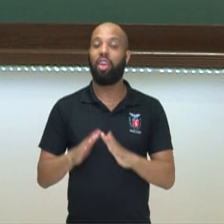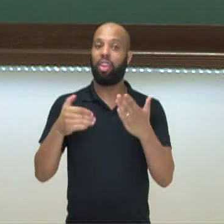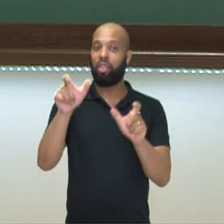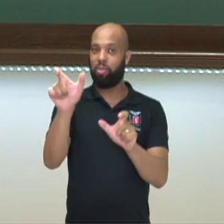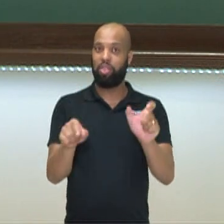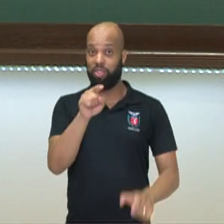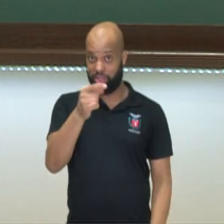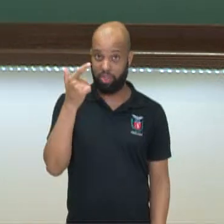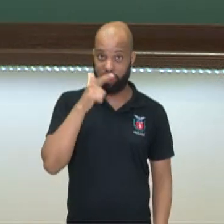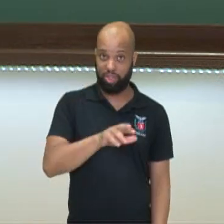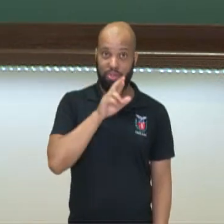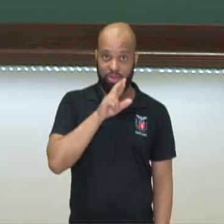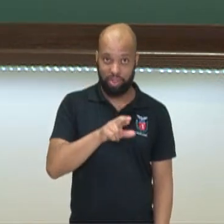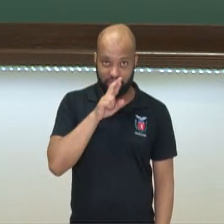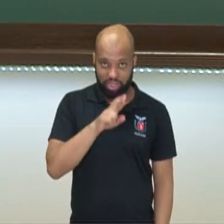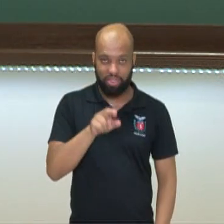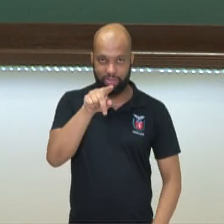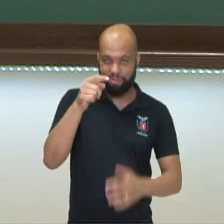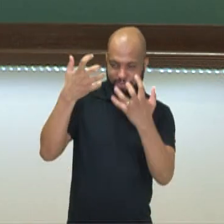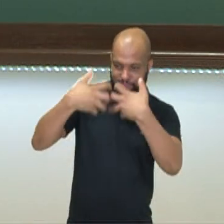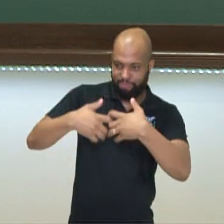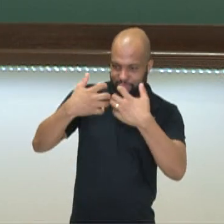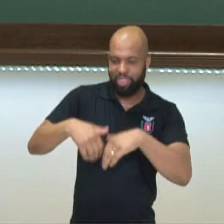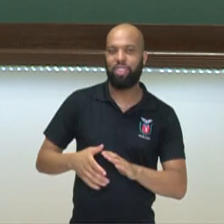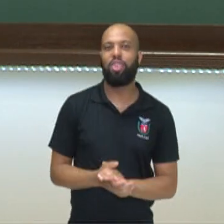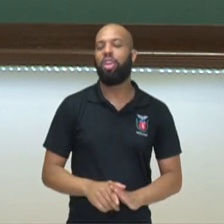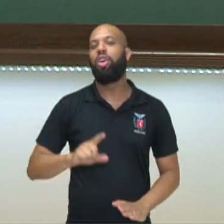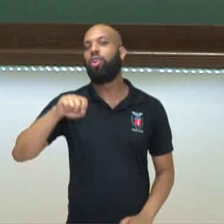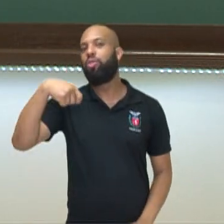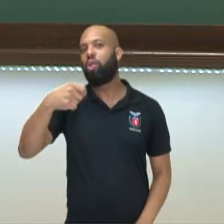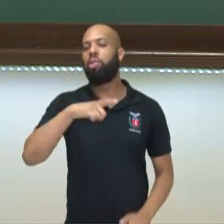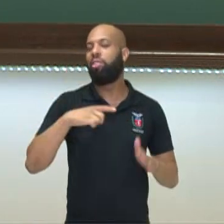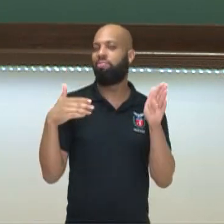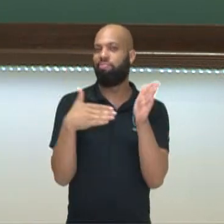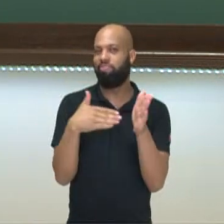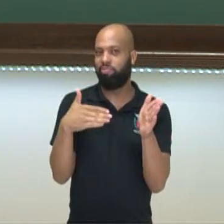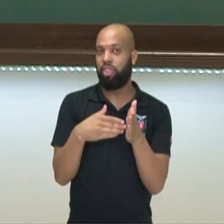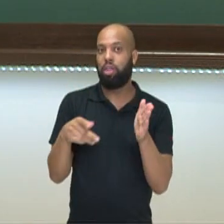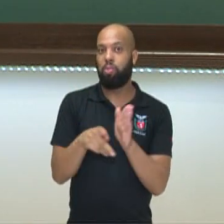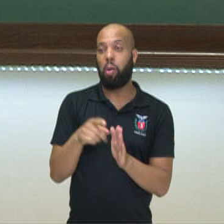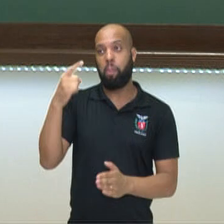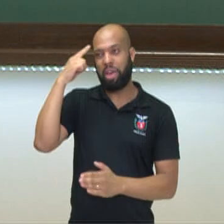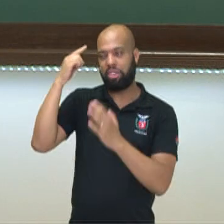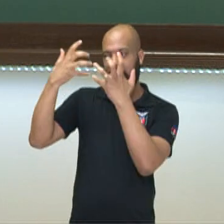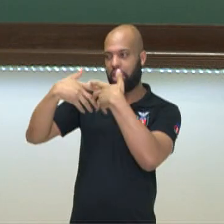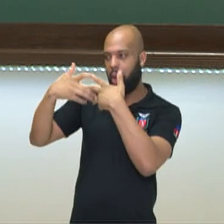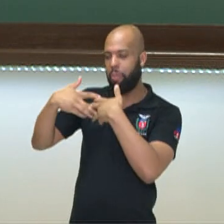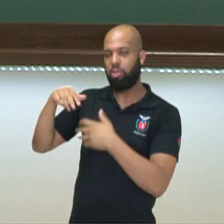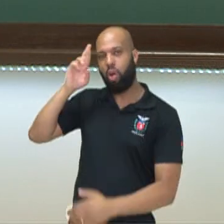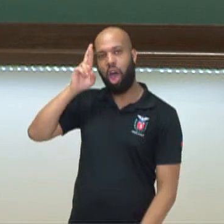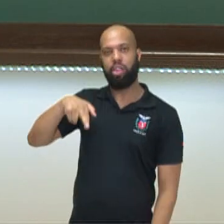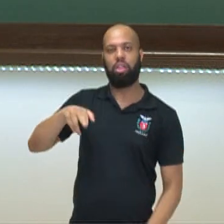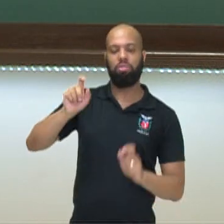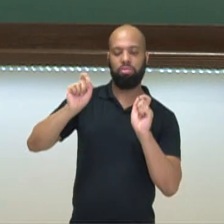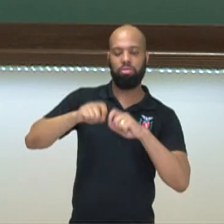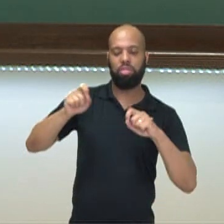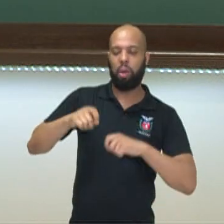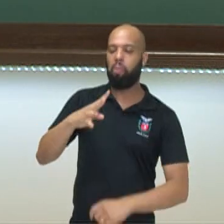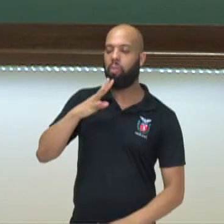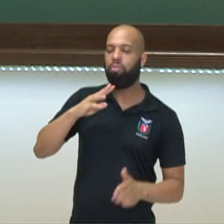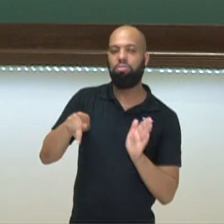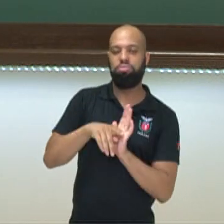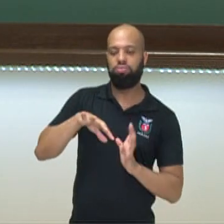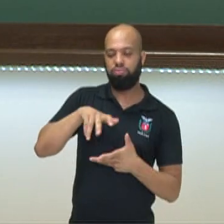aí, pessoal, conseguiram responder? Refletiram então sobre os limites da nossa razão? O que eu posso conhecer do